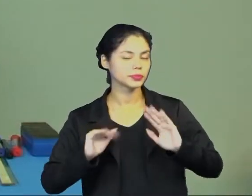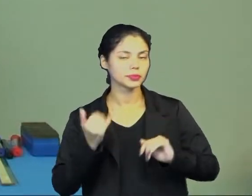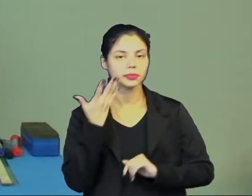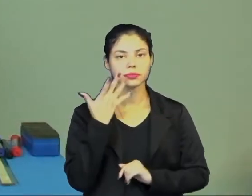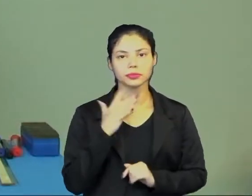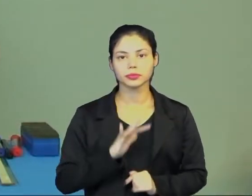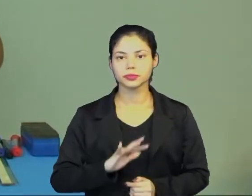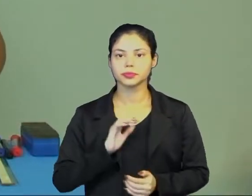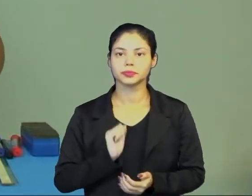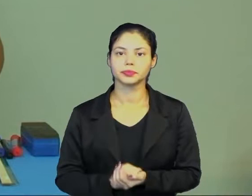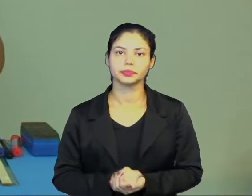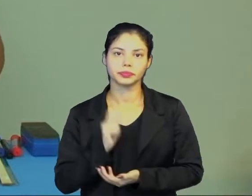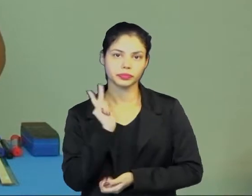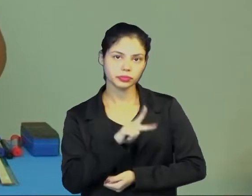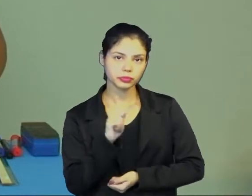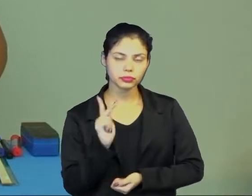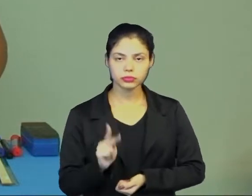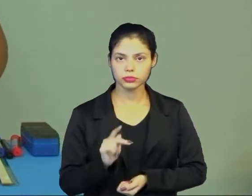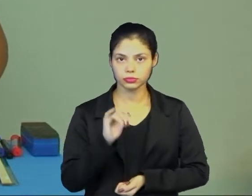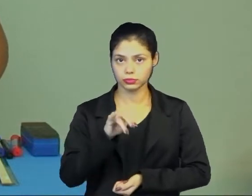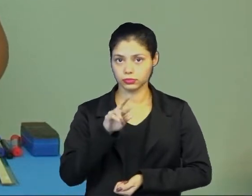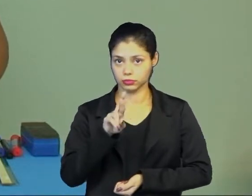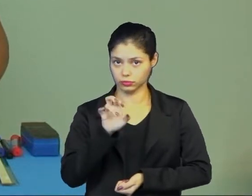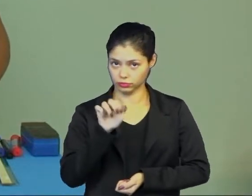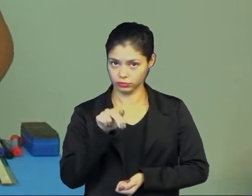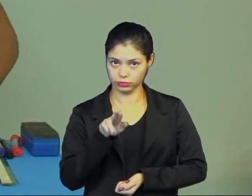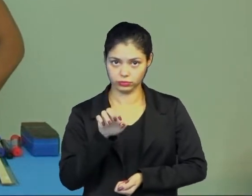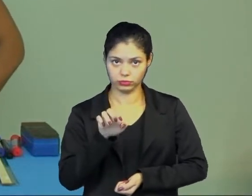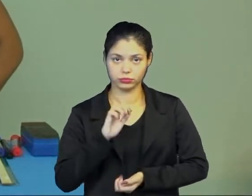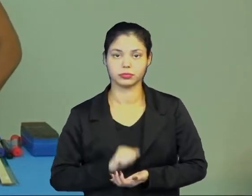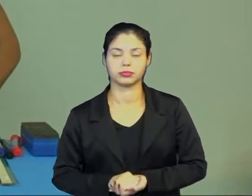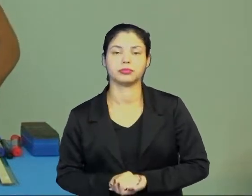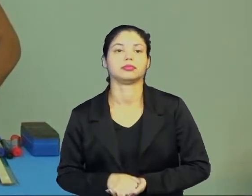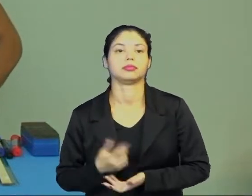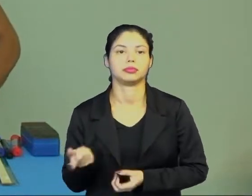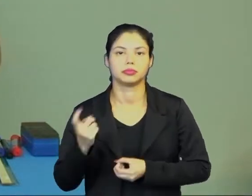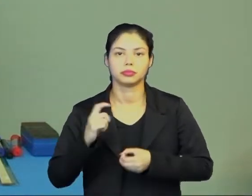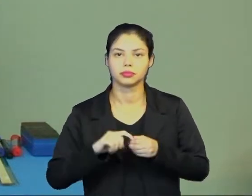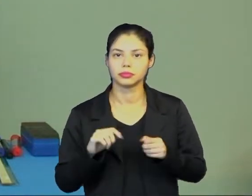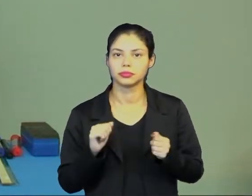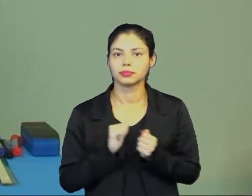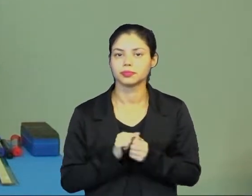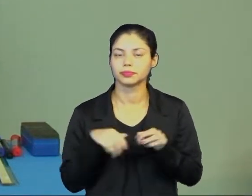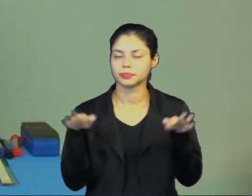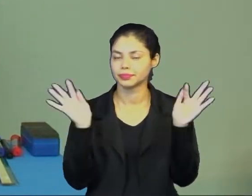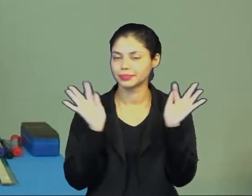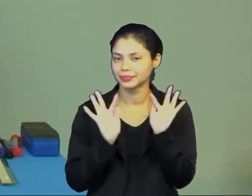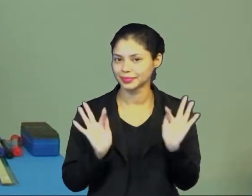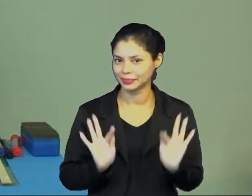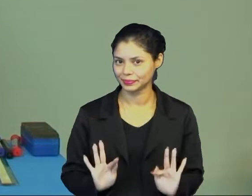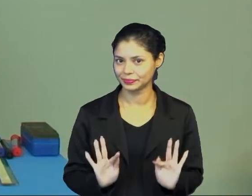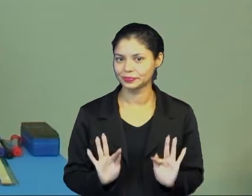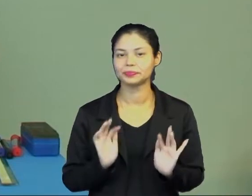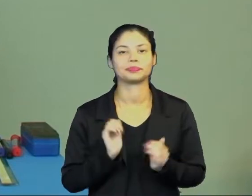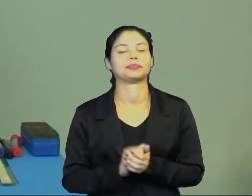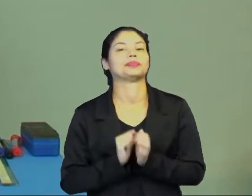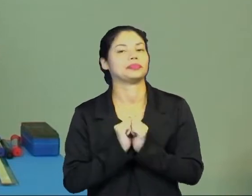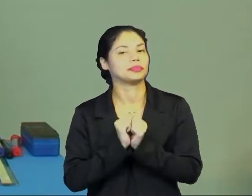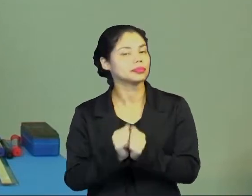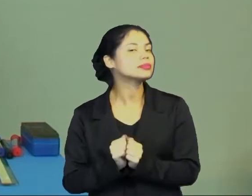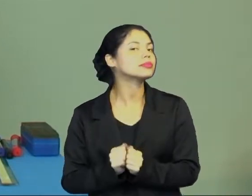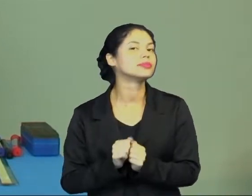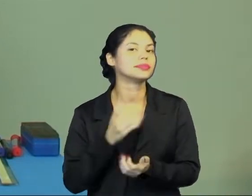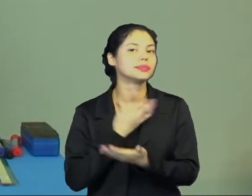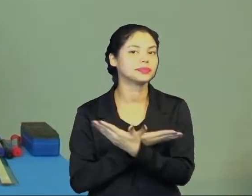Olá, crianças! Eu sou a professora Irene. Estou muito animada em estar aqui e